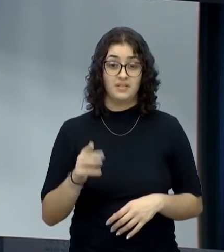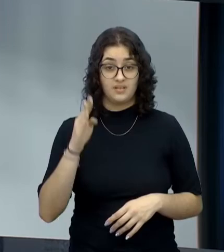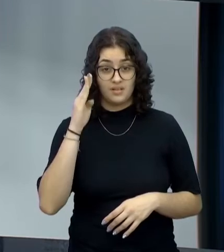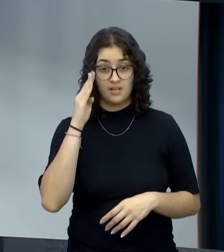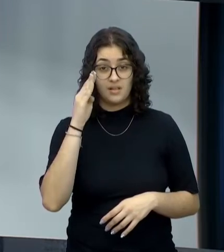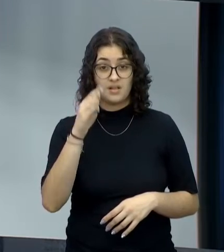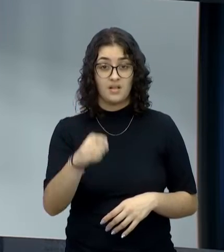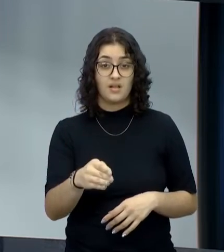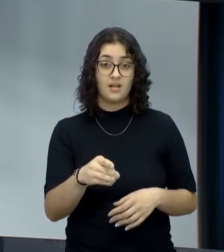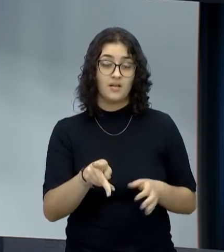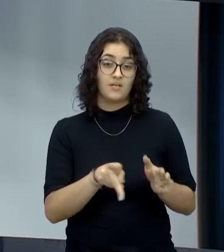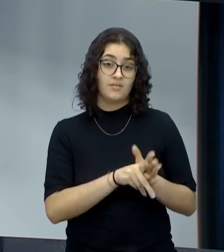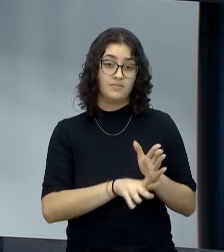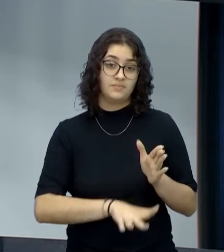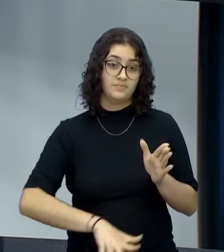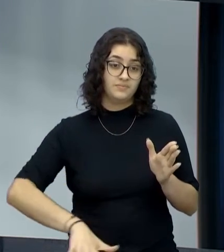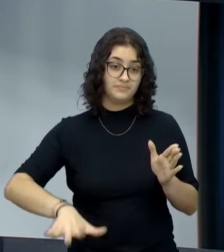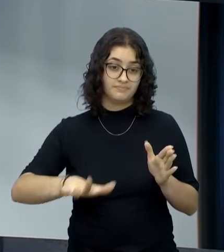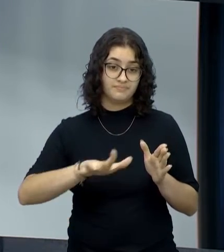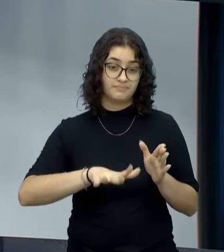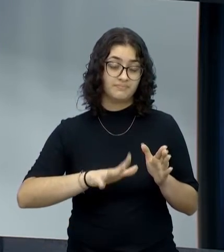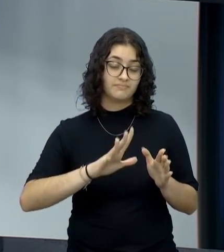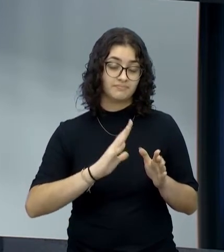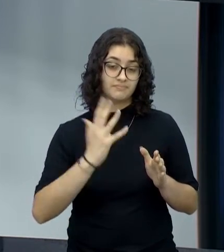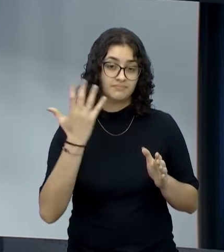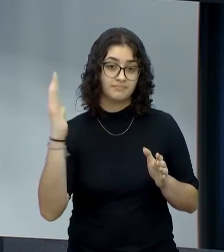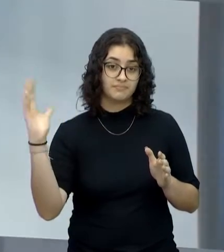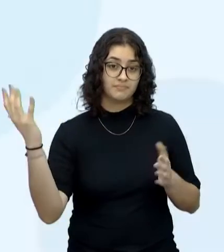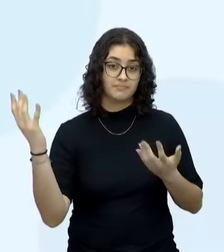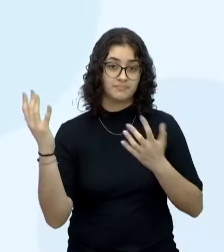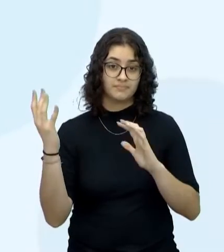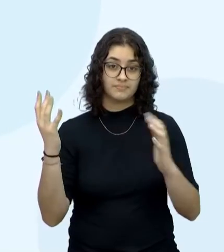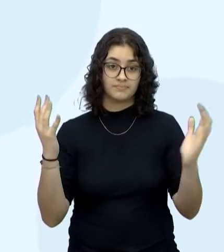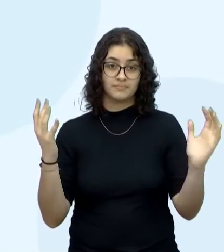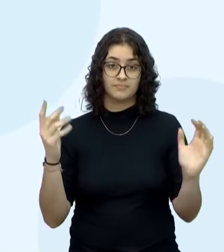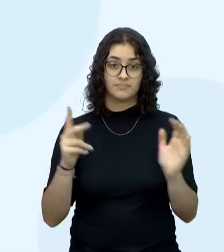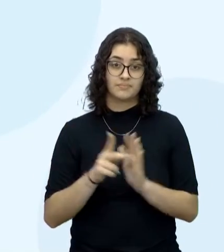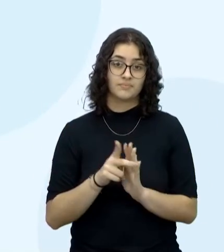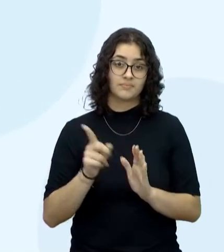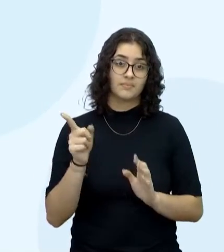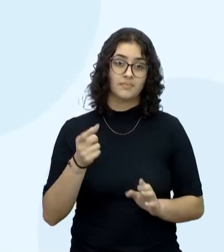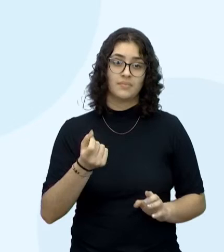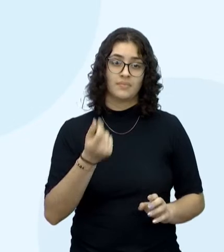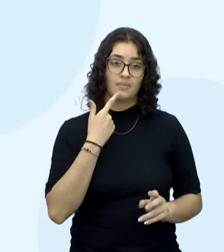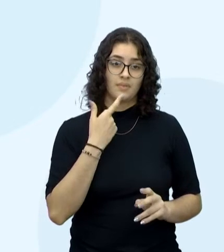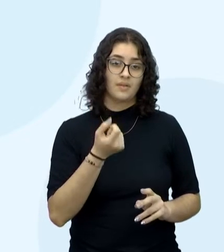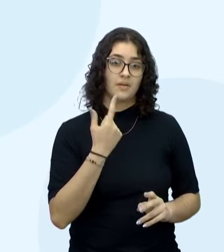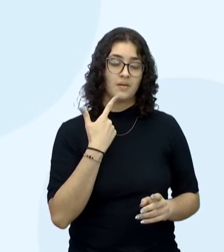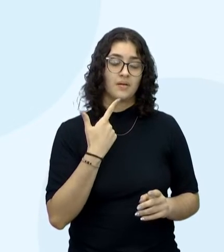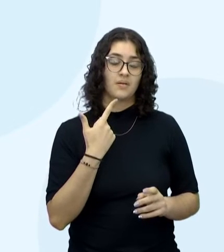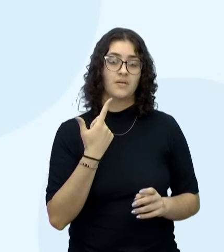direto para o meio ambiente, correto? Então, assim, os fármacos como antibióticos,